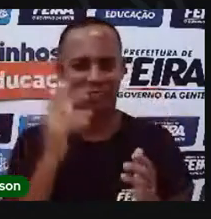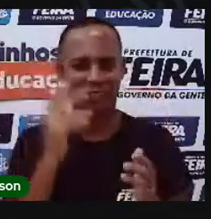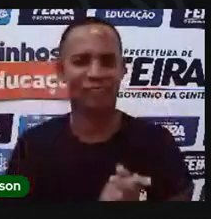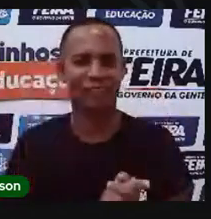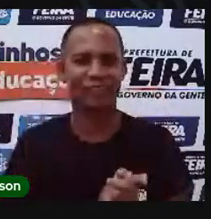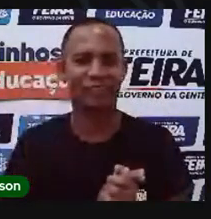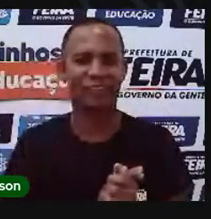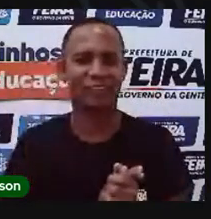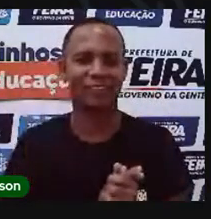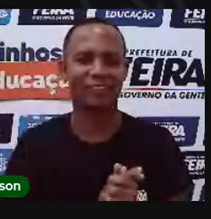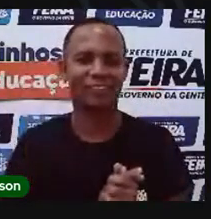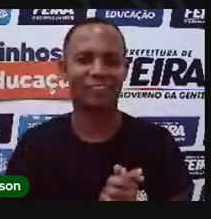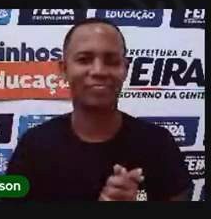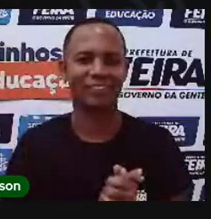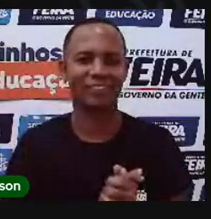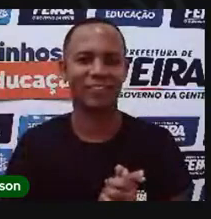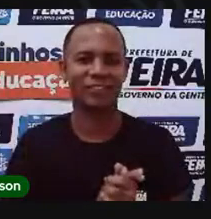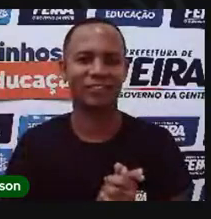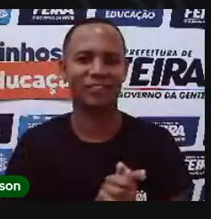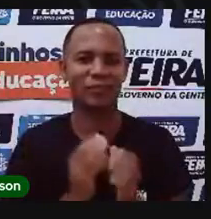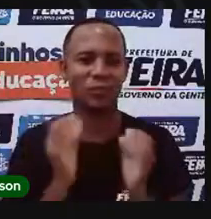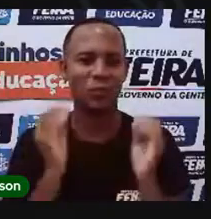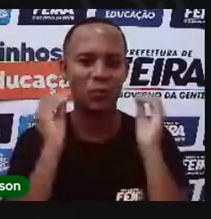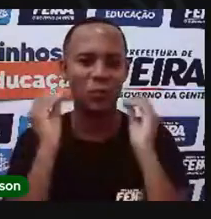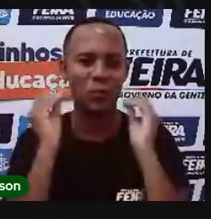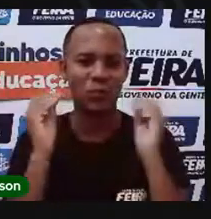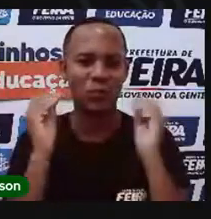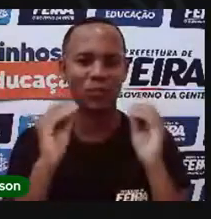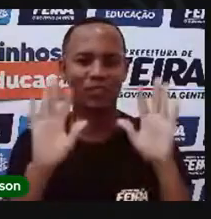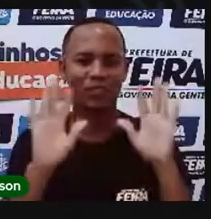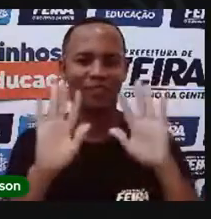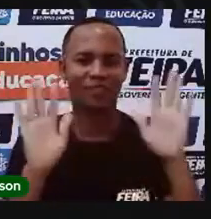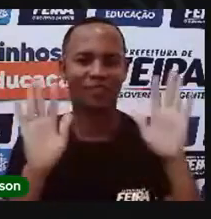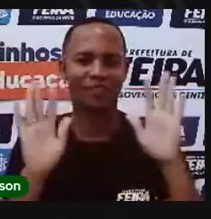se suja de tinta. Beijo no coração, se cuidem e até a próxima.